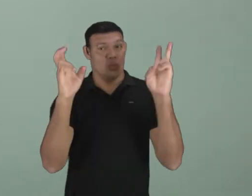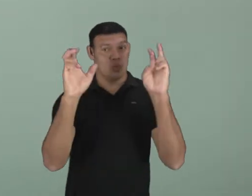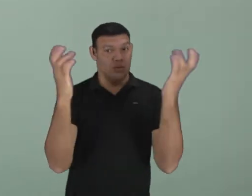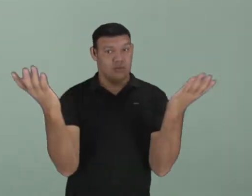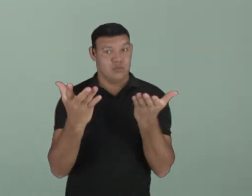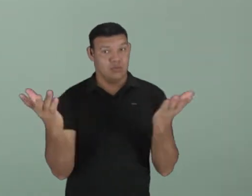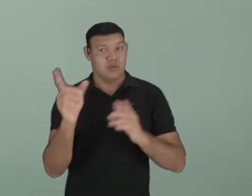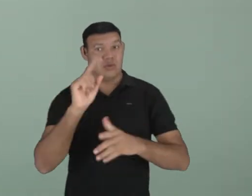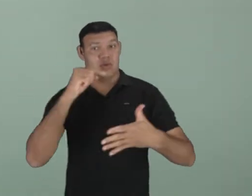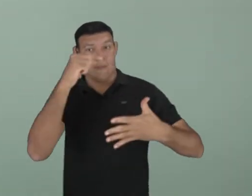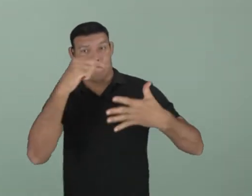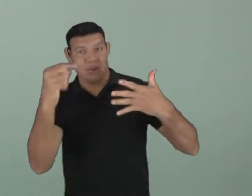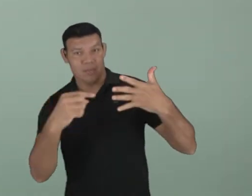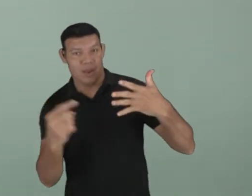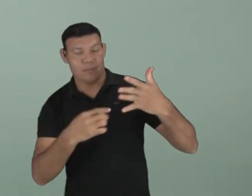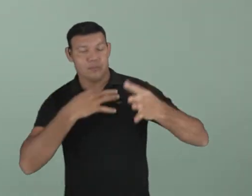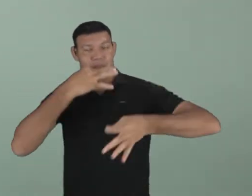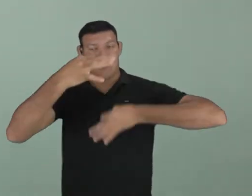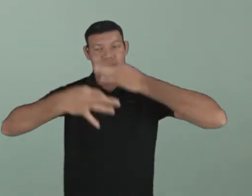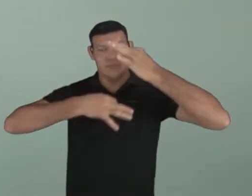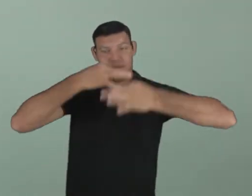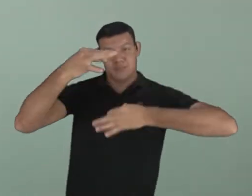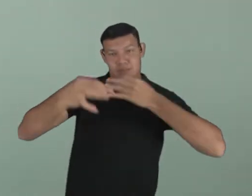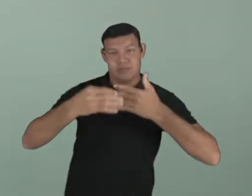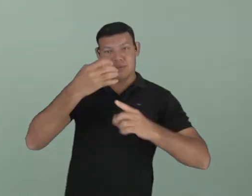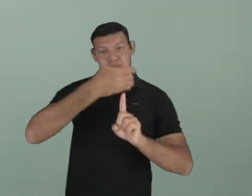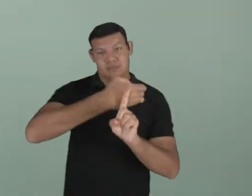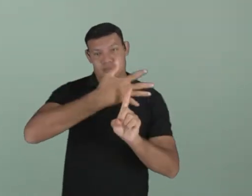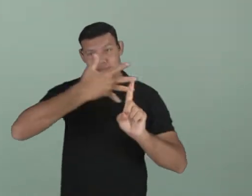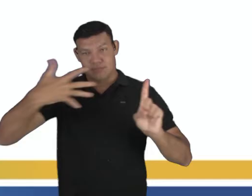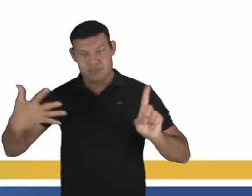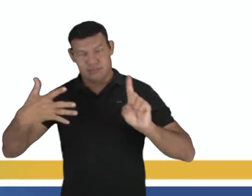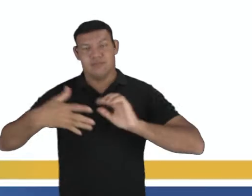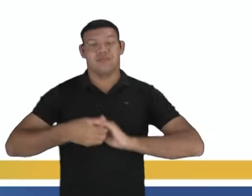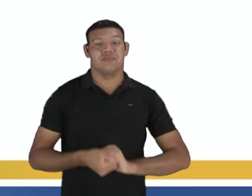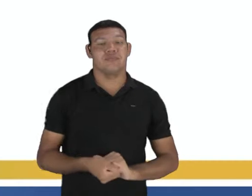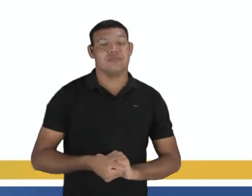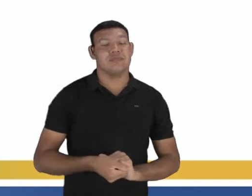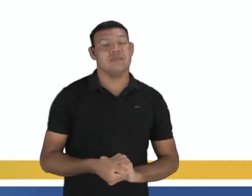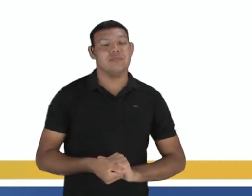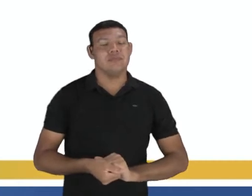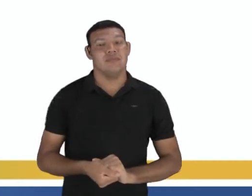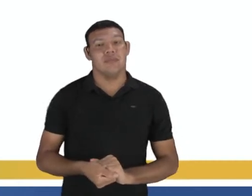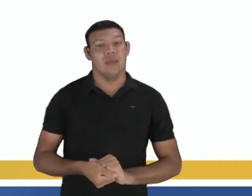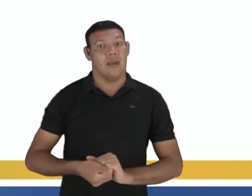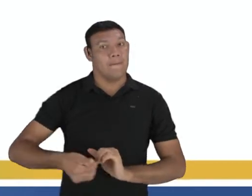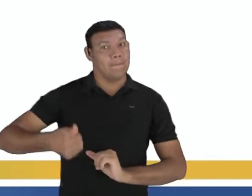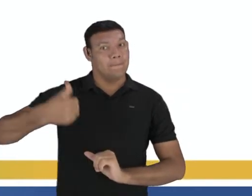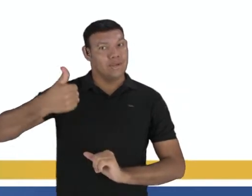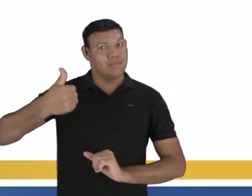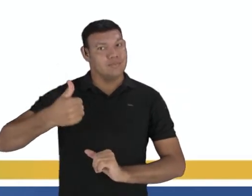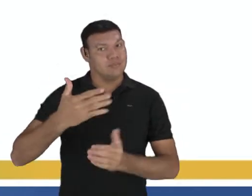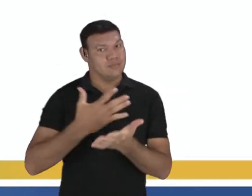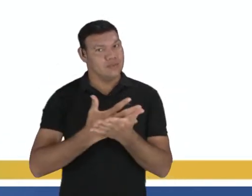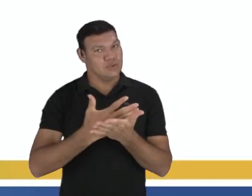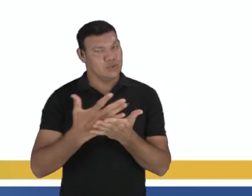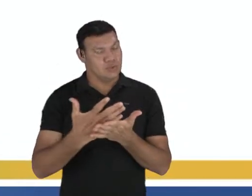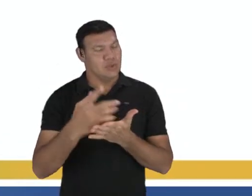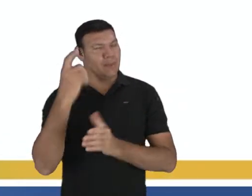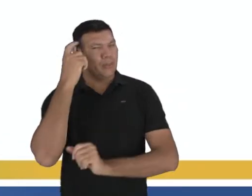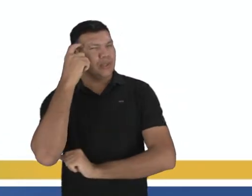é Operadores Argumentativos, parte 1. Vamos lá. Quando nós pensarmos em